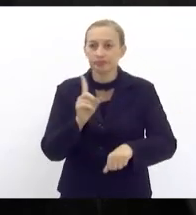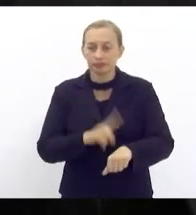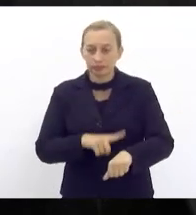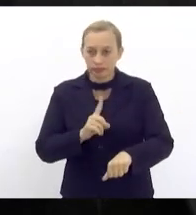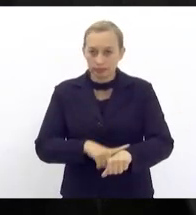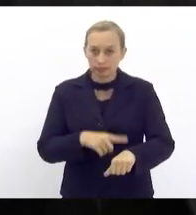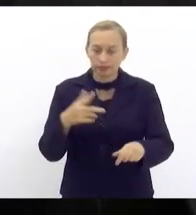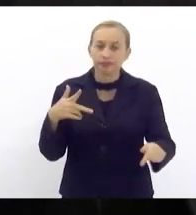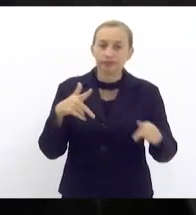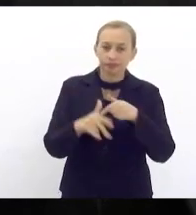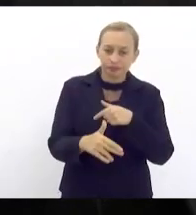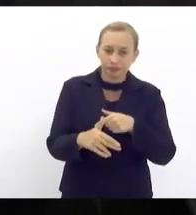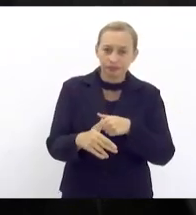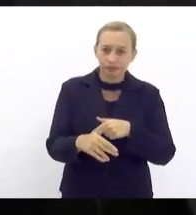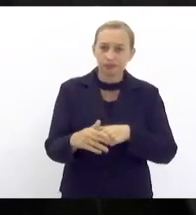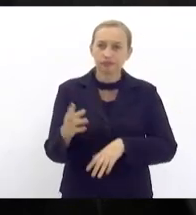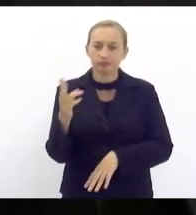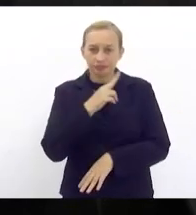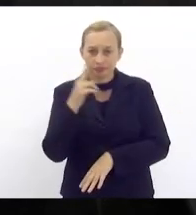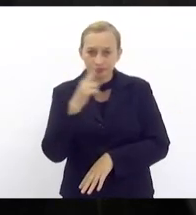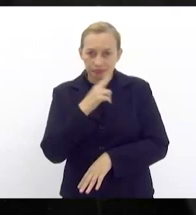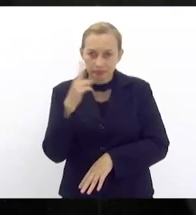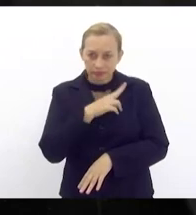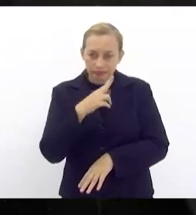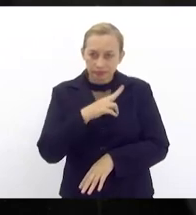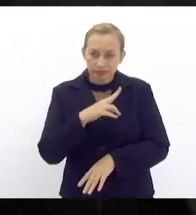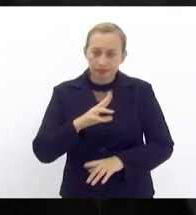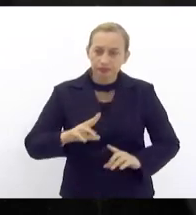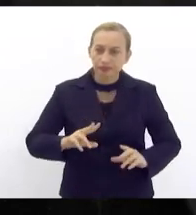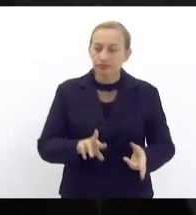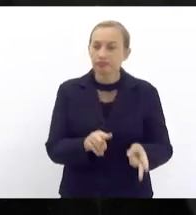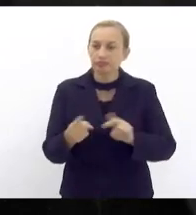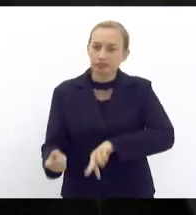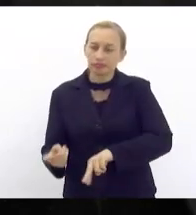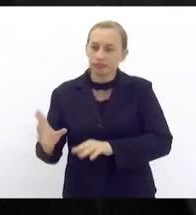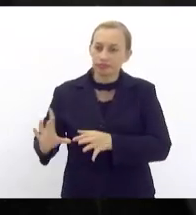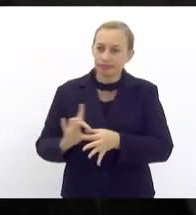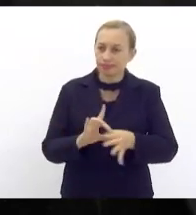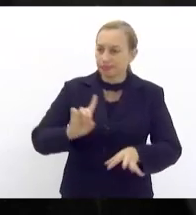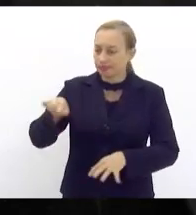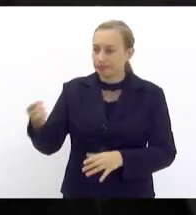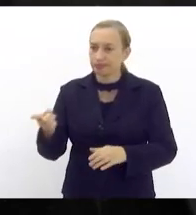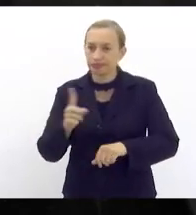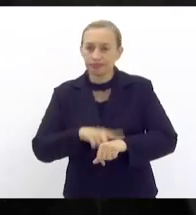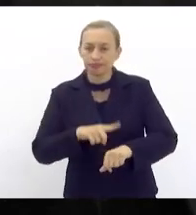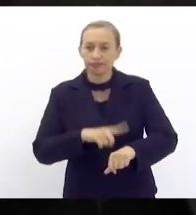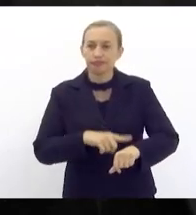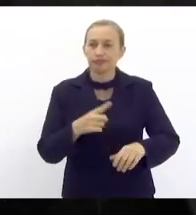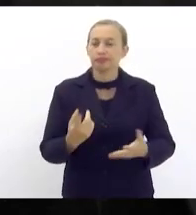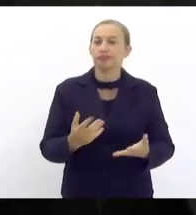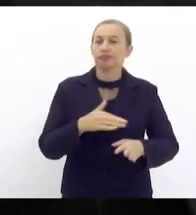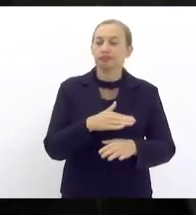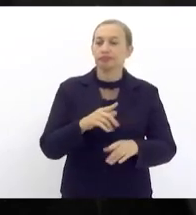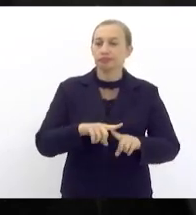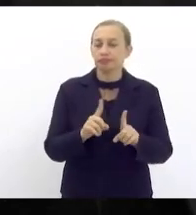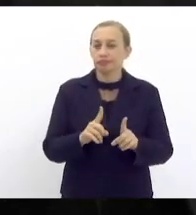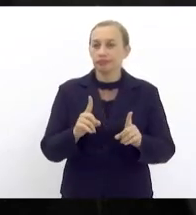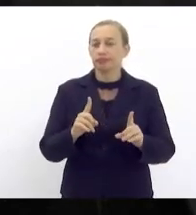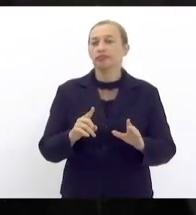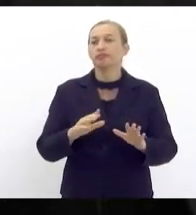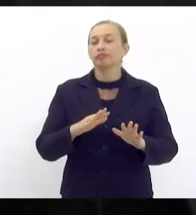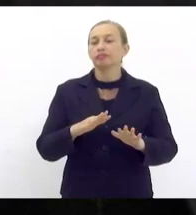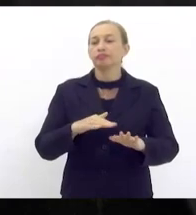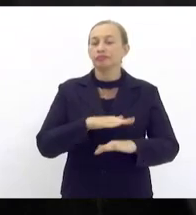impeça a tramitação dele mais rápido e a gente consiga emendar em um outro momento mas a contribuição de todas as emendas eu